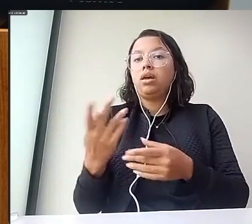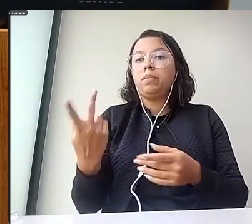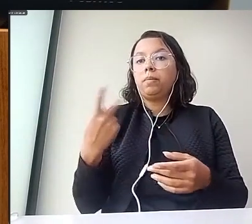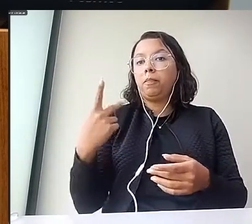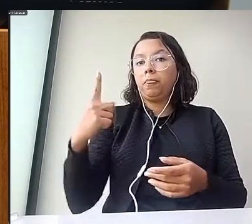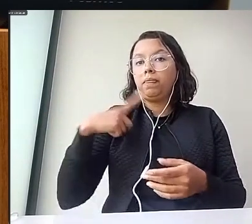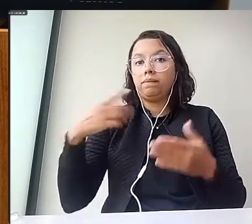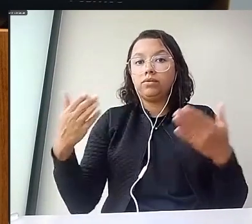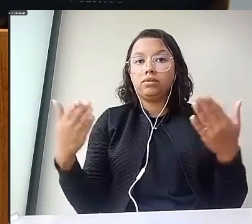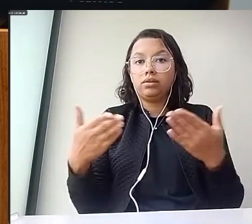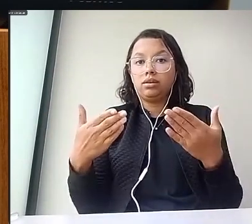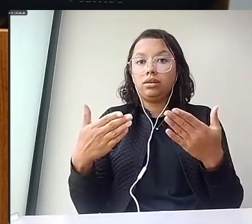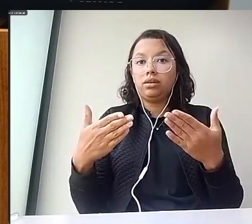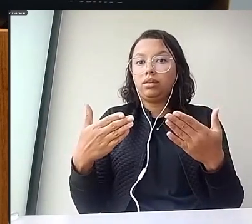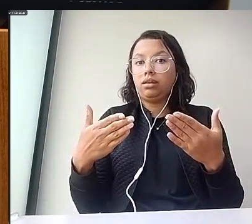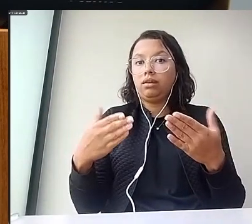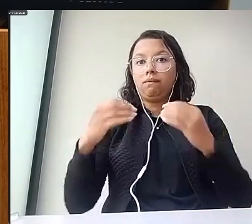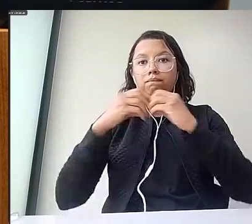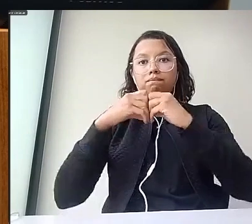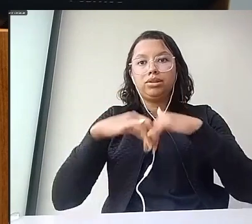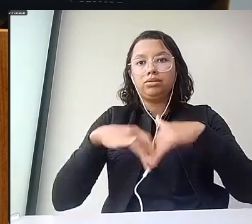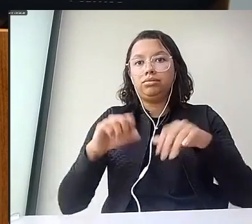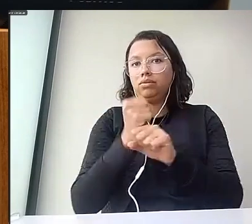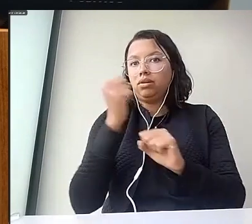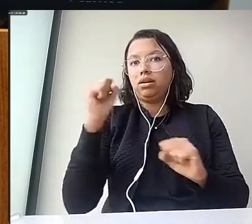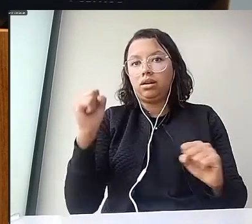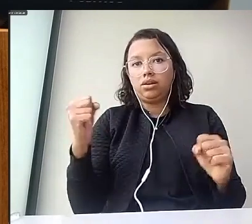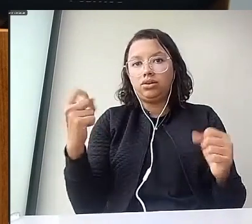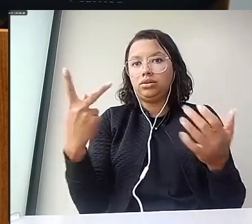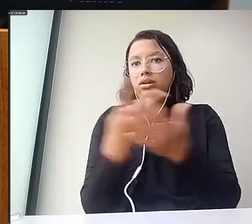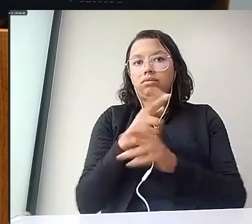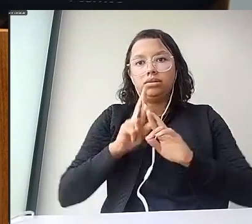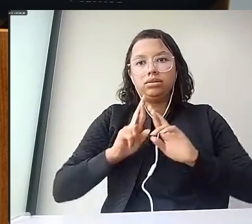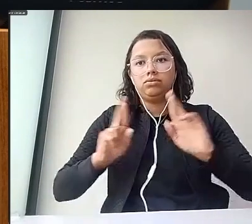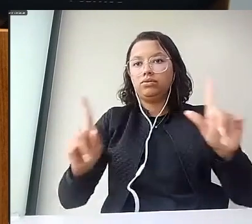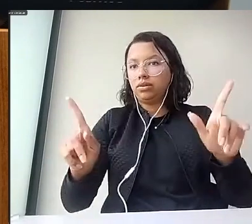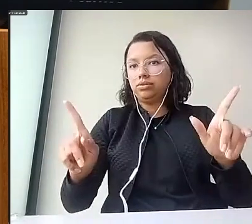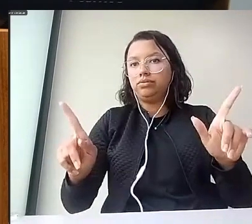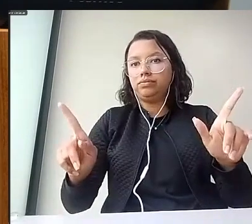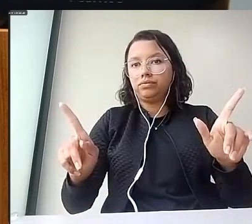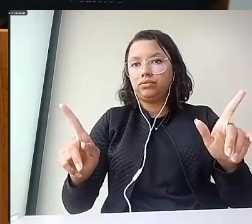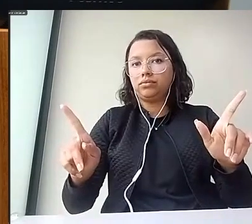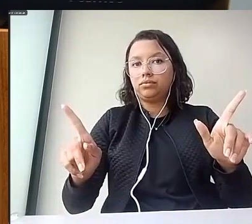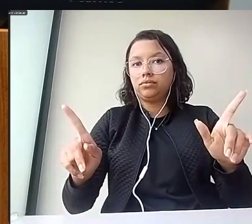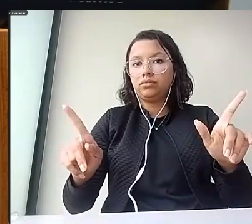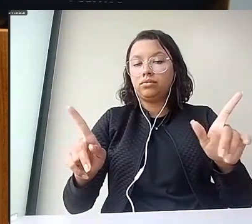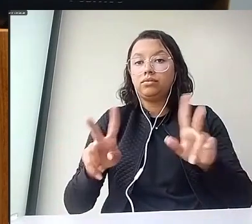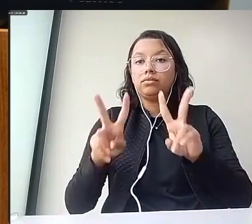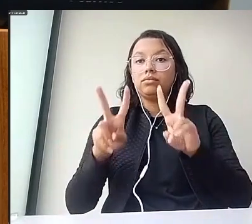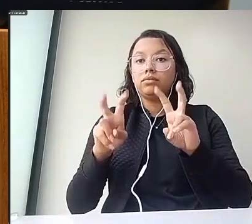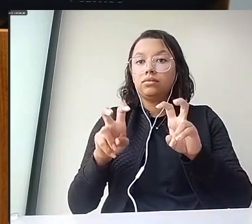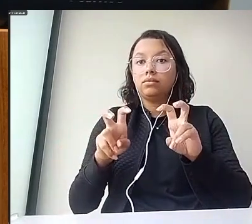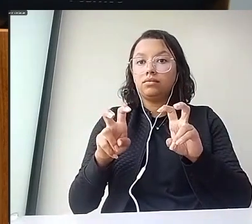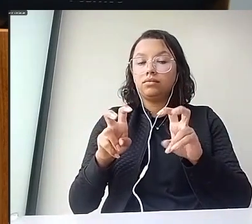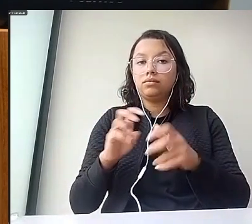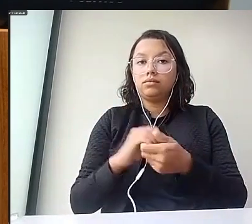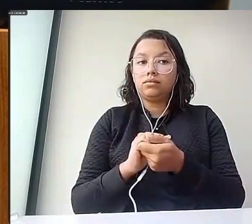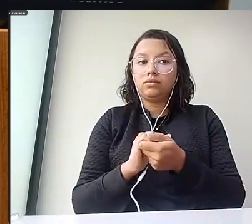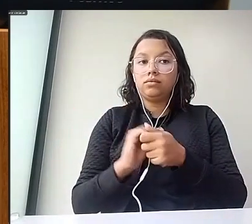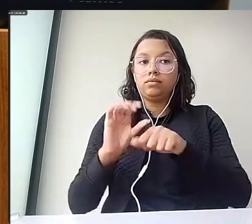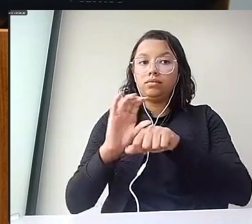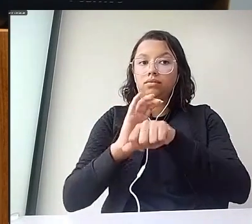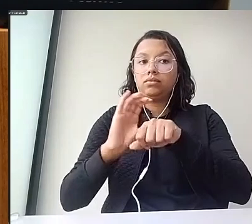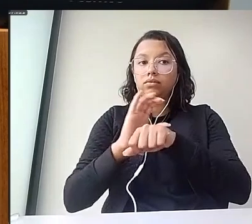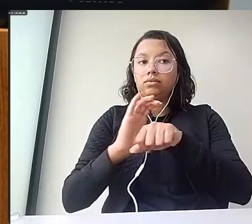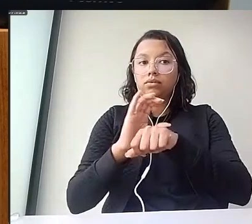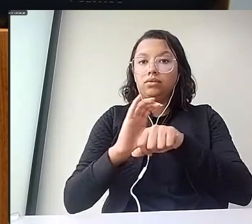uma tragédia de diferença, né? A questão do constitucionalismo delegativo,